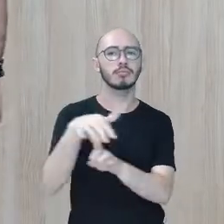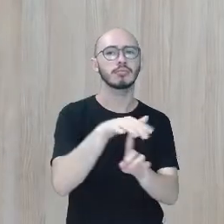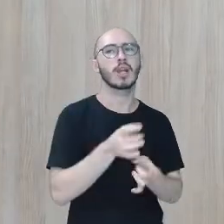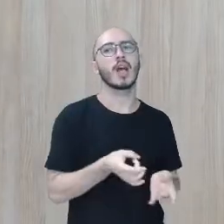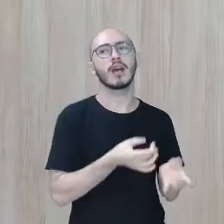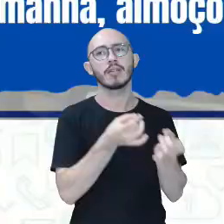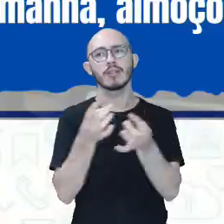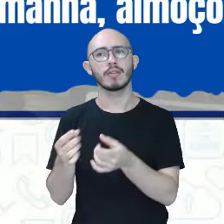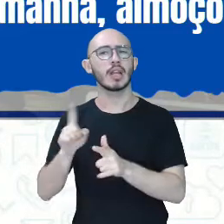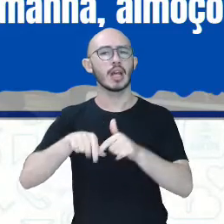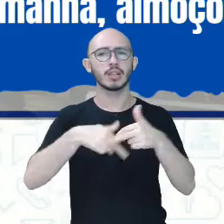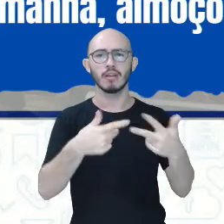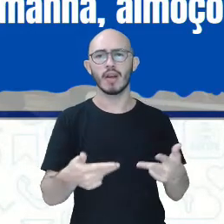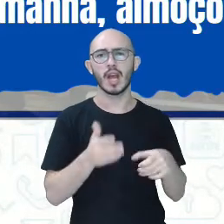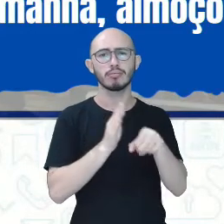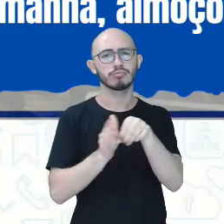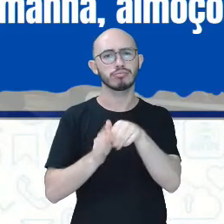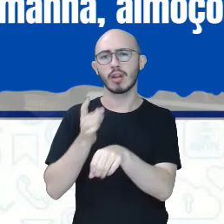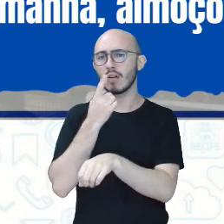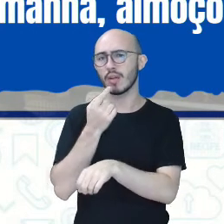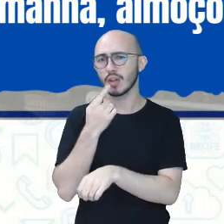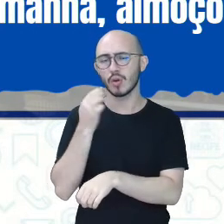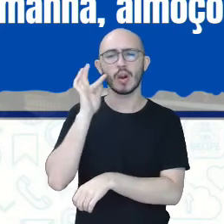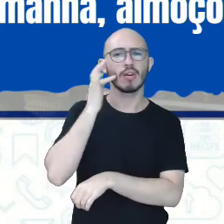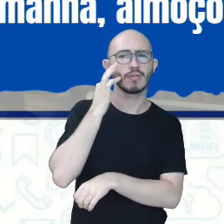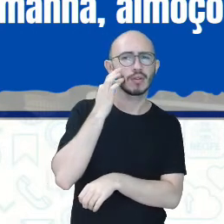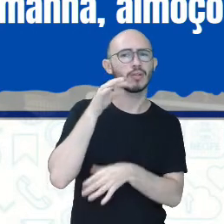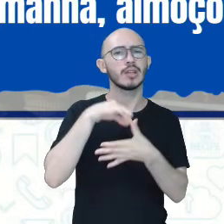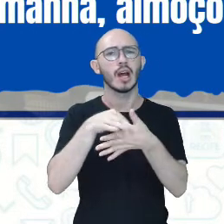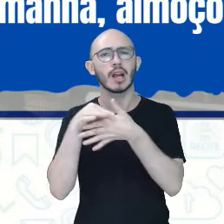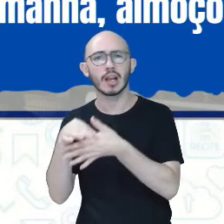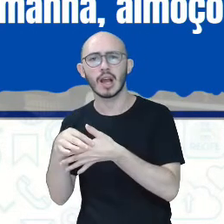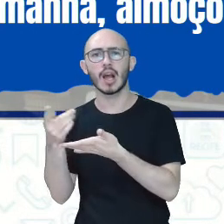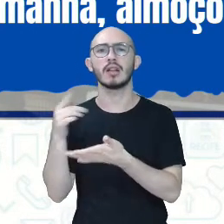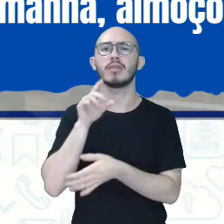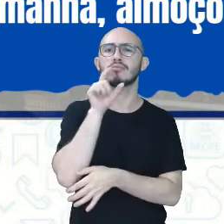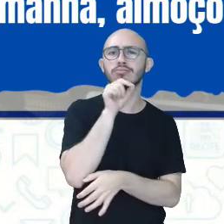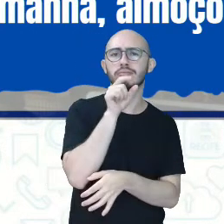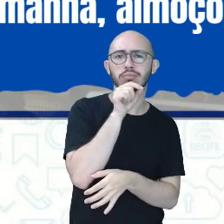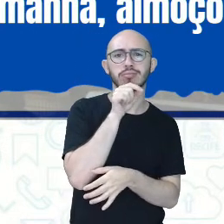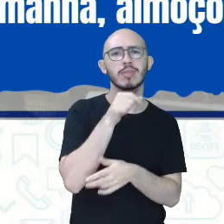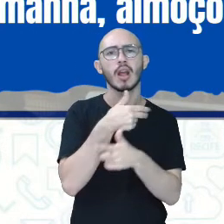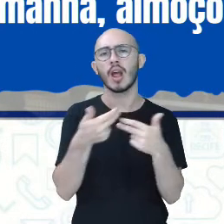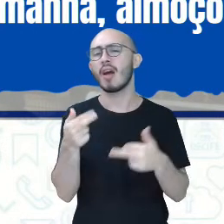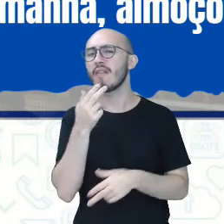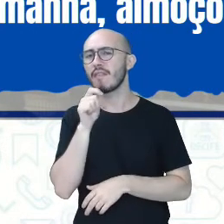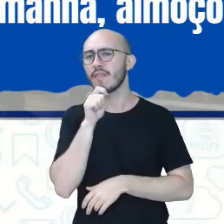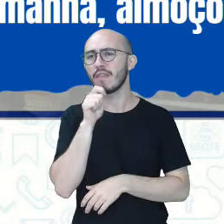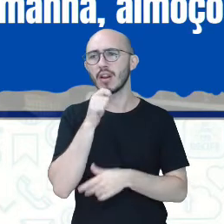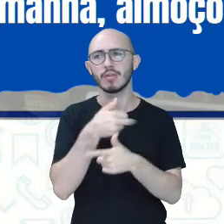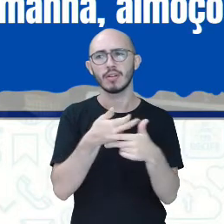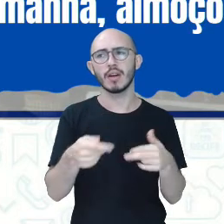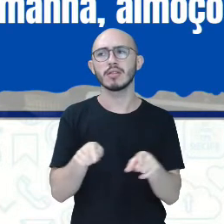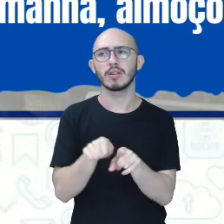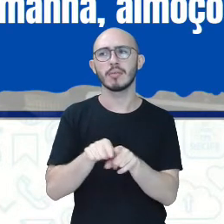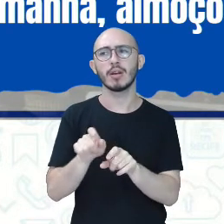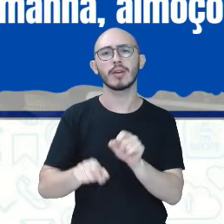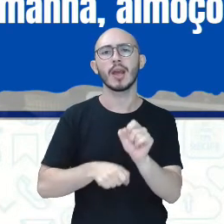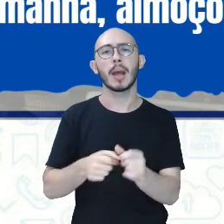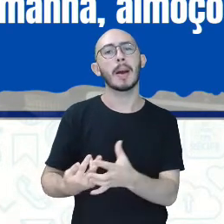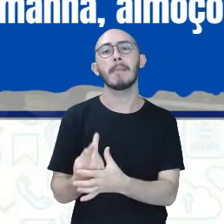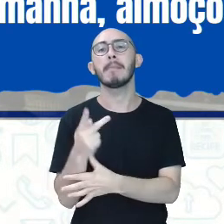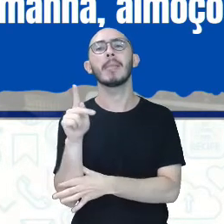quê? Cereais, verduras, frutas, legumes, carnes, aves e frios, né, além de ervas e armarinhos,